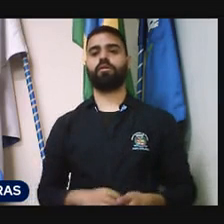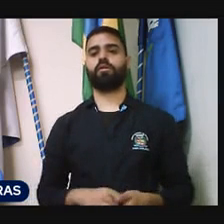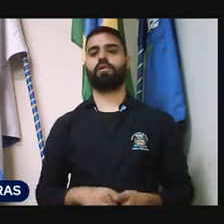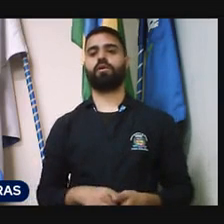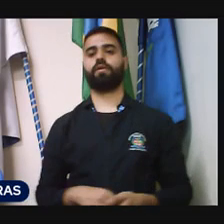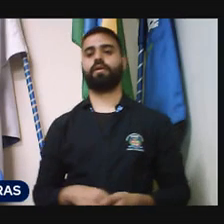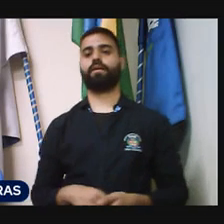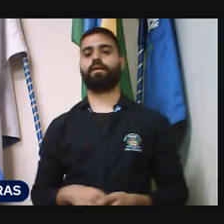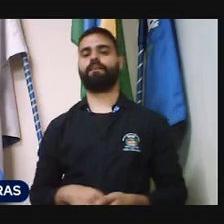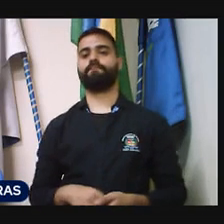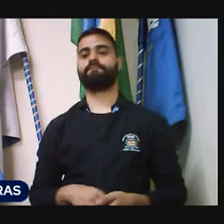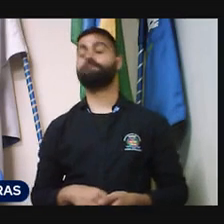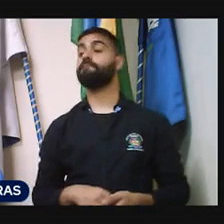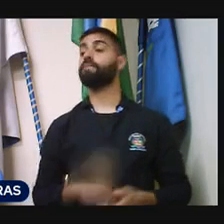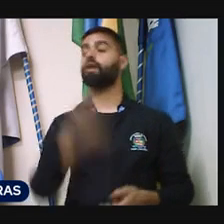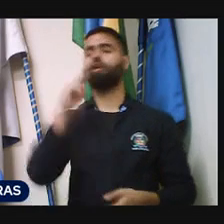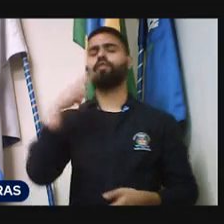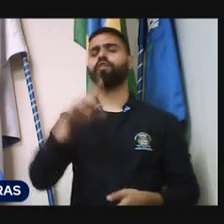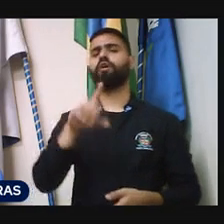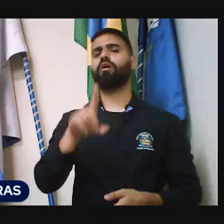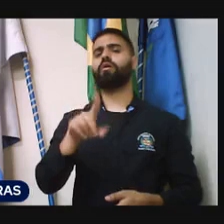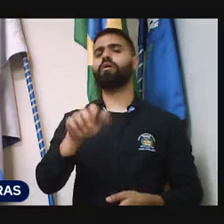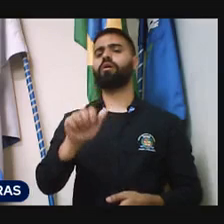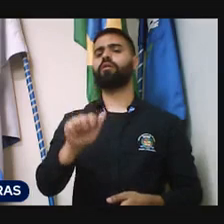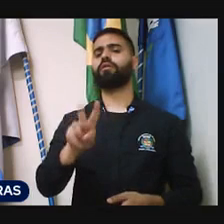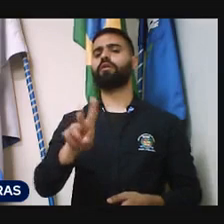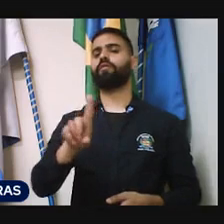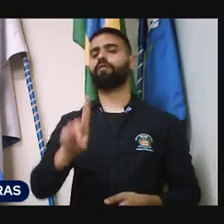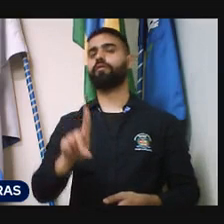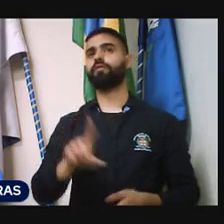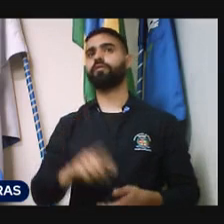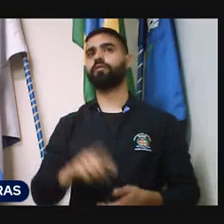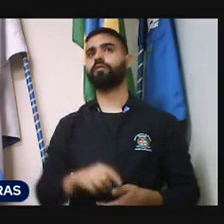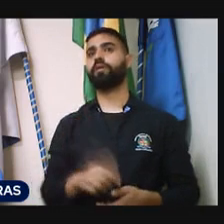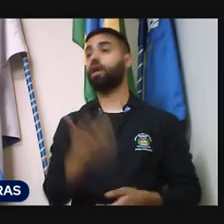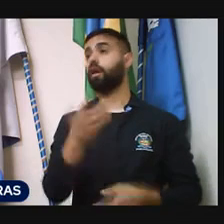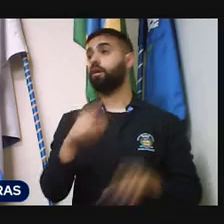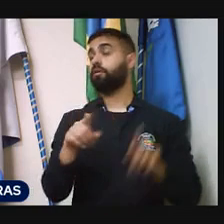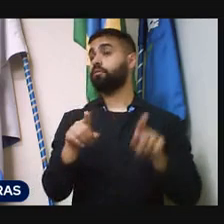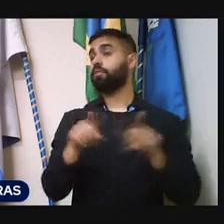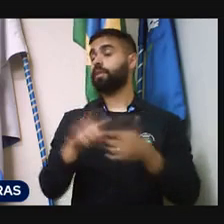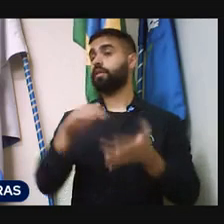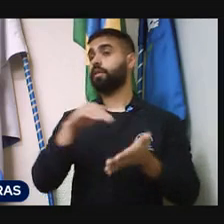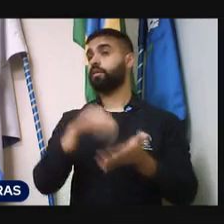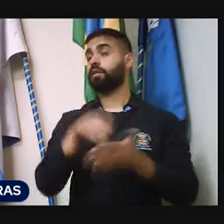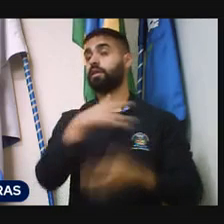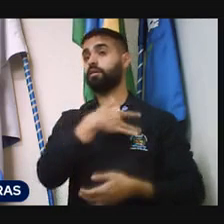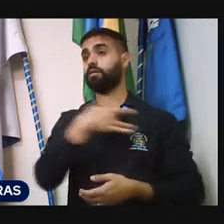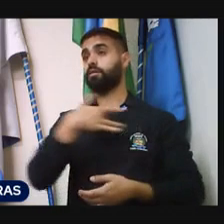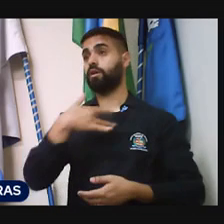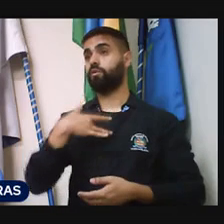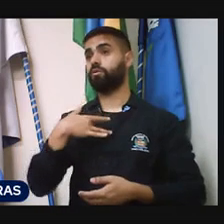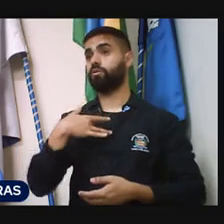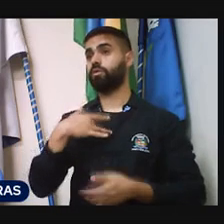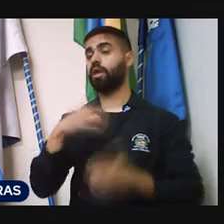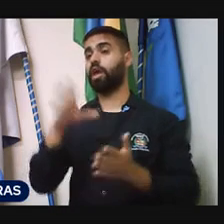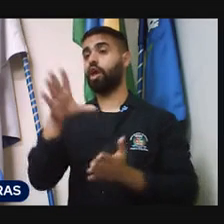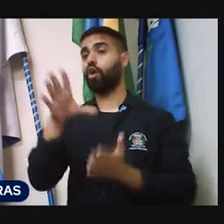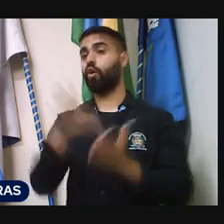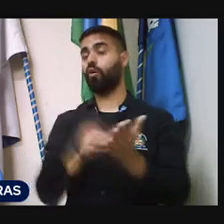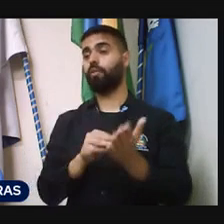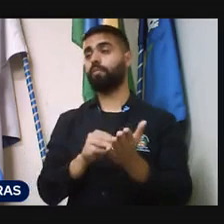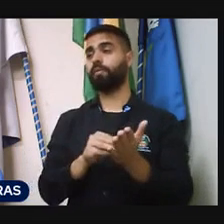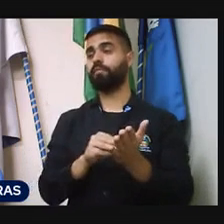Valença o vereador deles Nogueira na forma regimental requerer que da Secretaria Municipal de Saúde com até